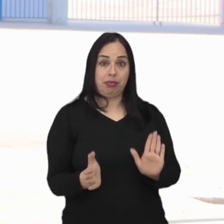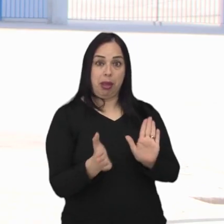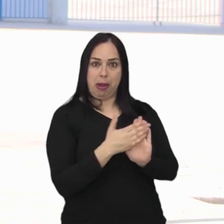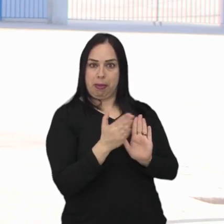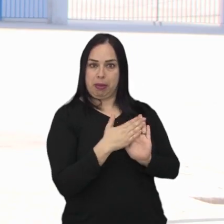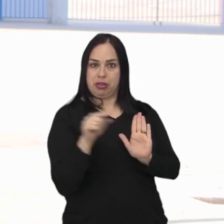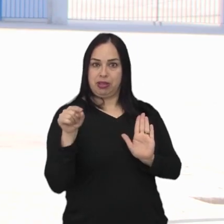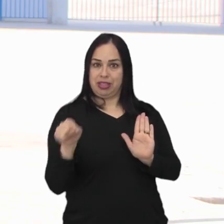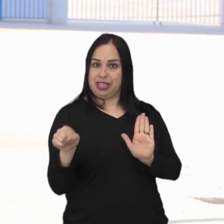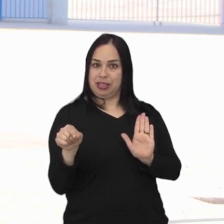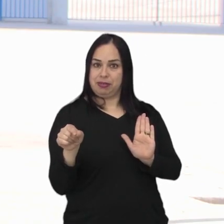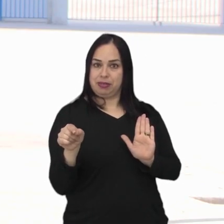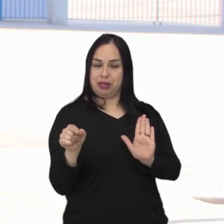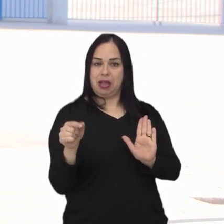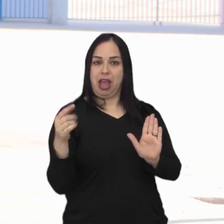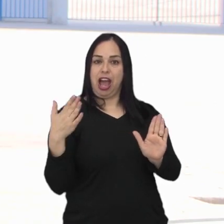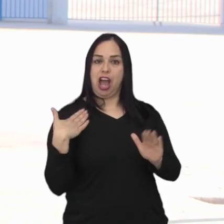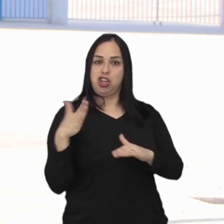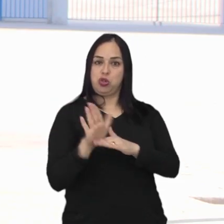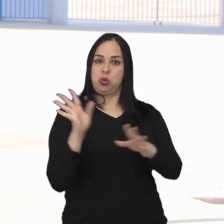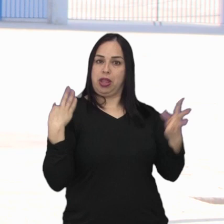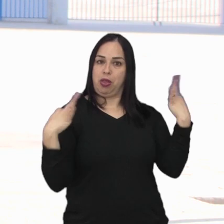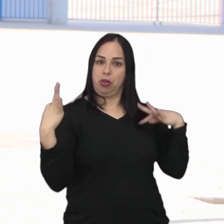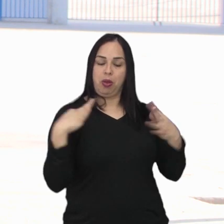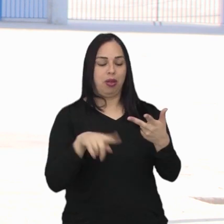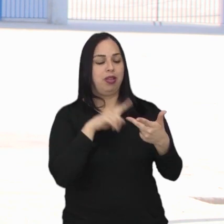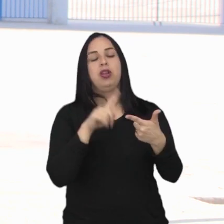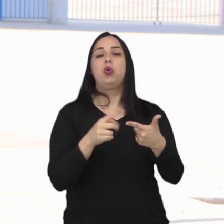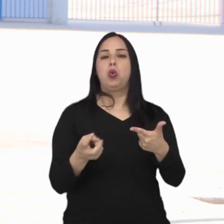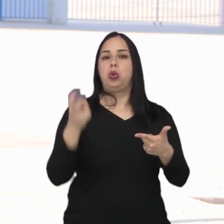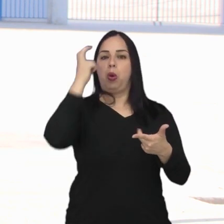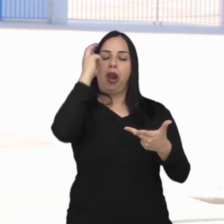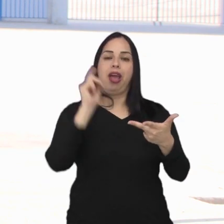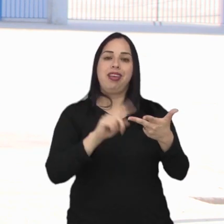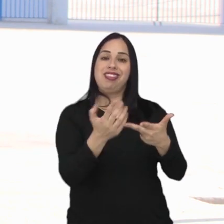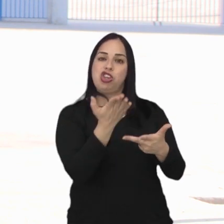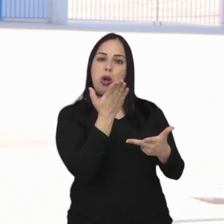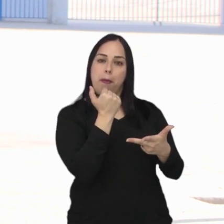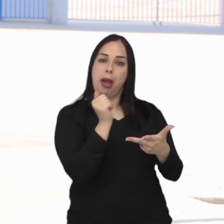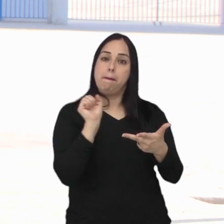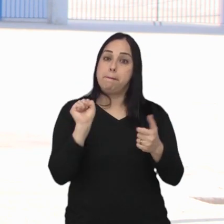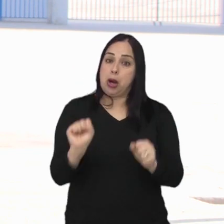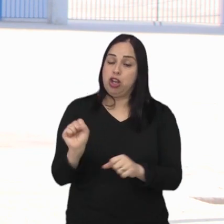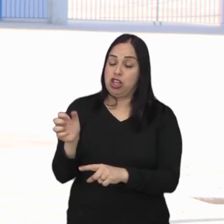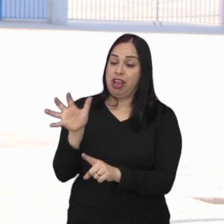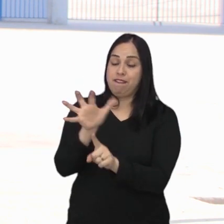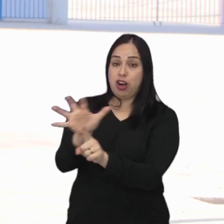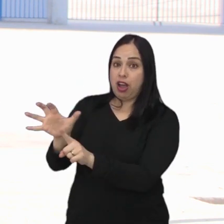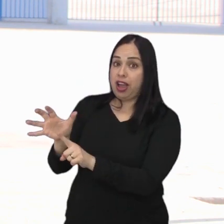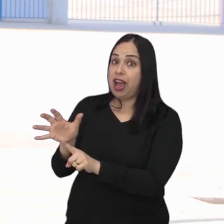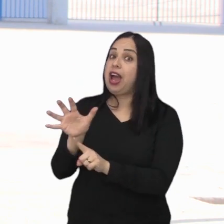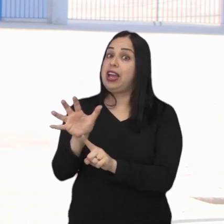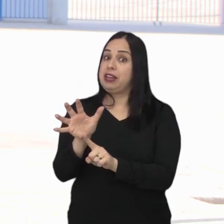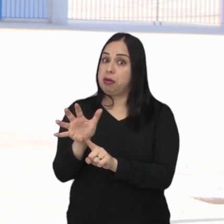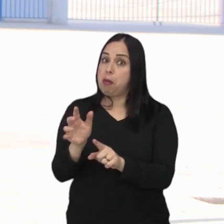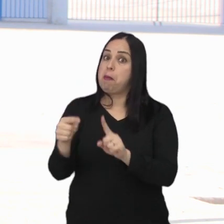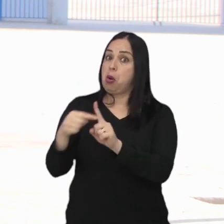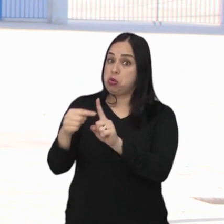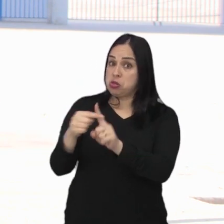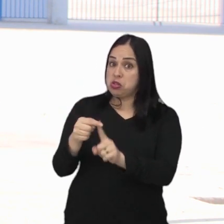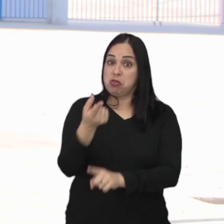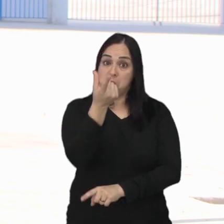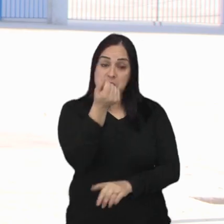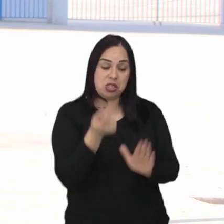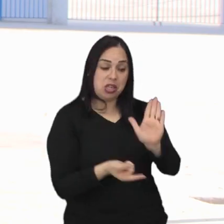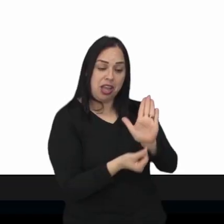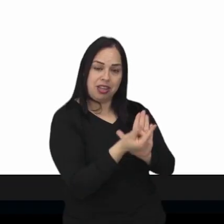A proposta, além de movimentar o cenário turístico, cultural e gastronômico da cidade, também pode impactar positivamente no orçamento